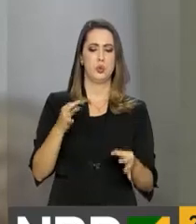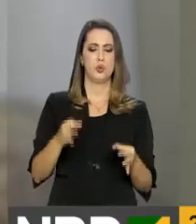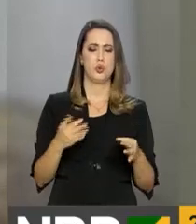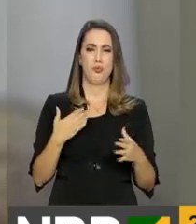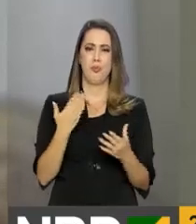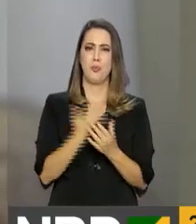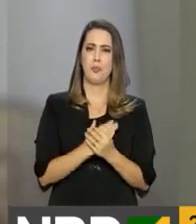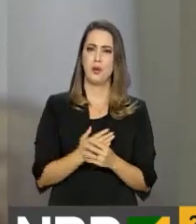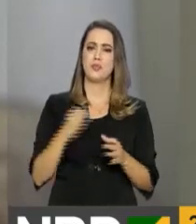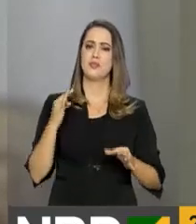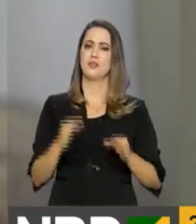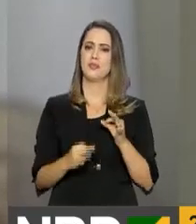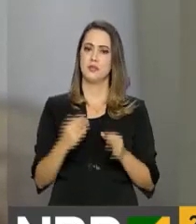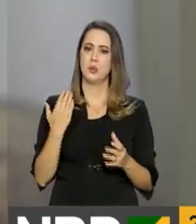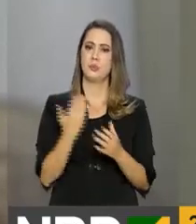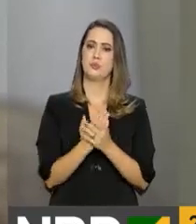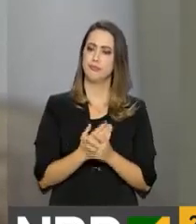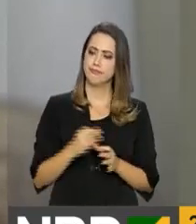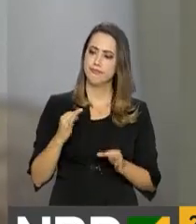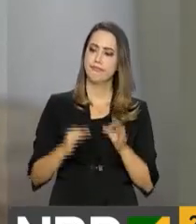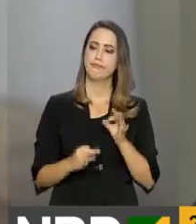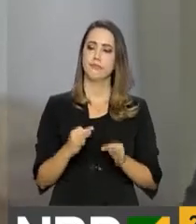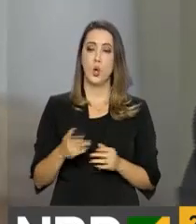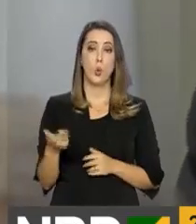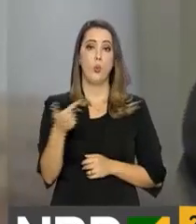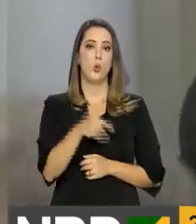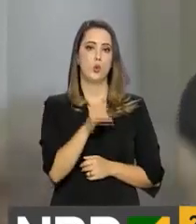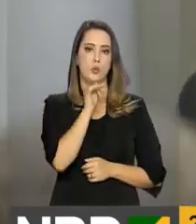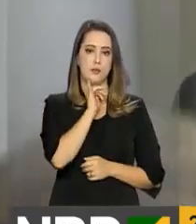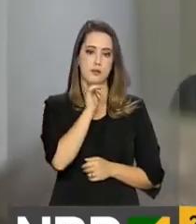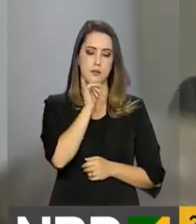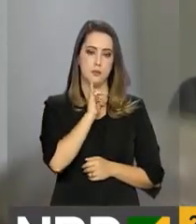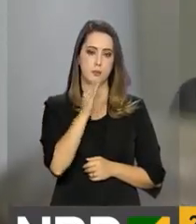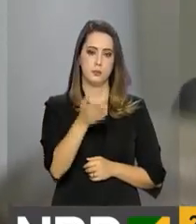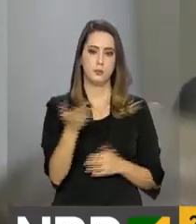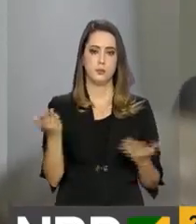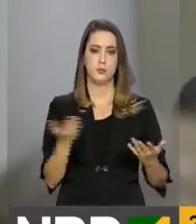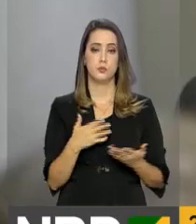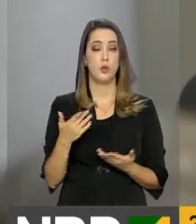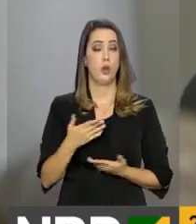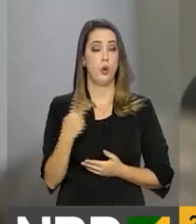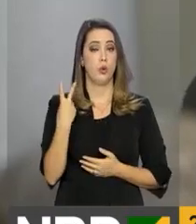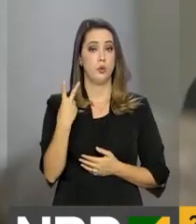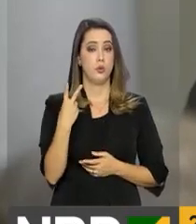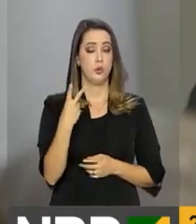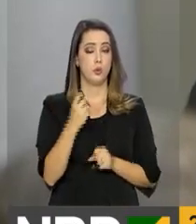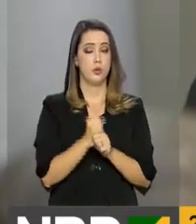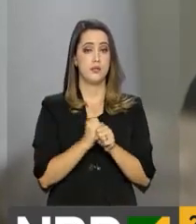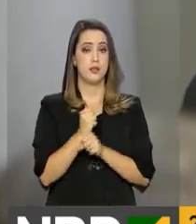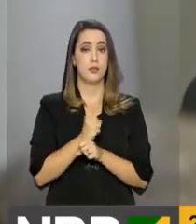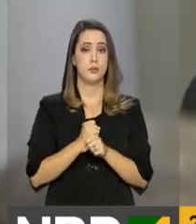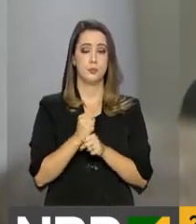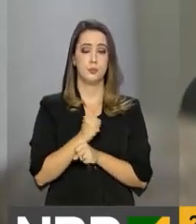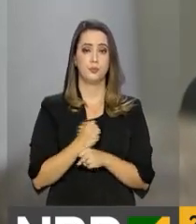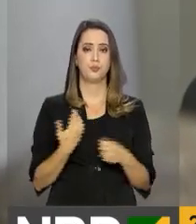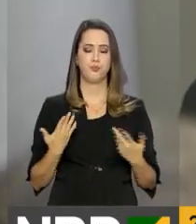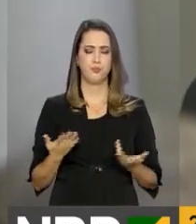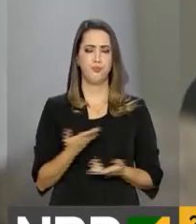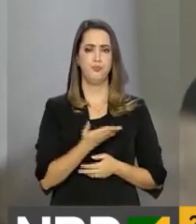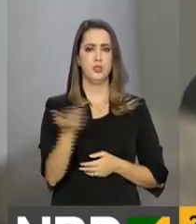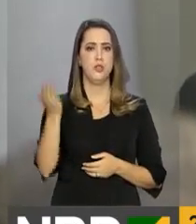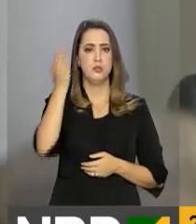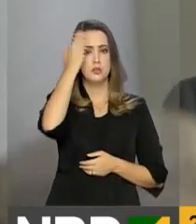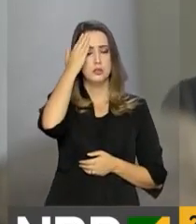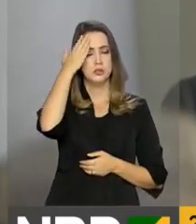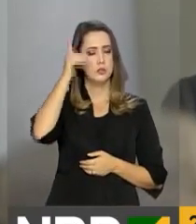para reduzir a litigiosidade social, eu dou mais um exemplo do que foi feito agora nesses 2 anos, menos 2 anos. Os senhores sabem